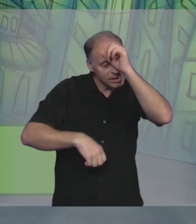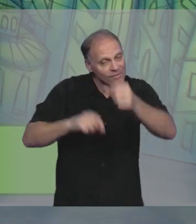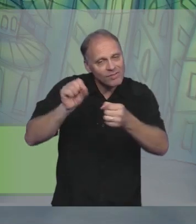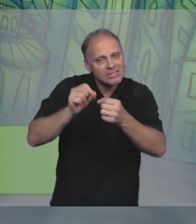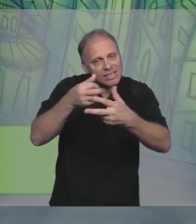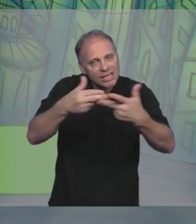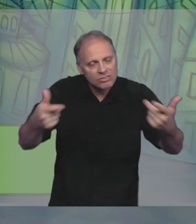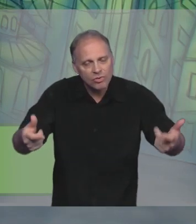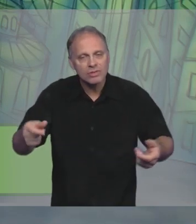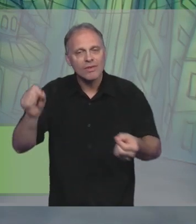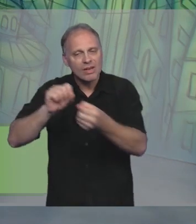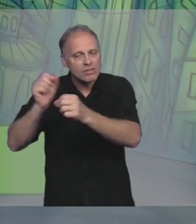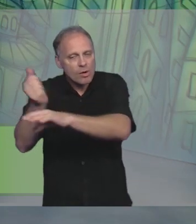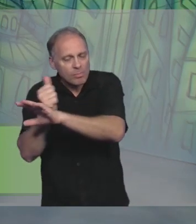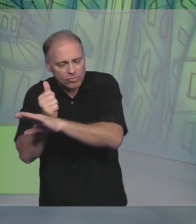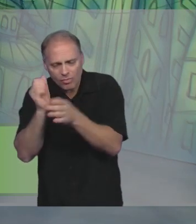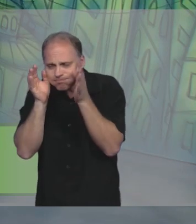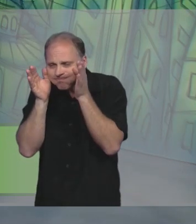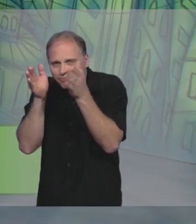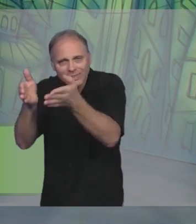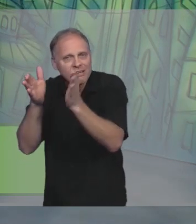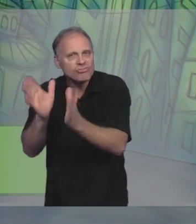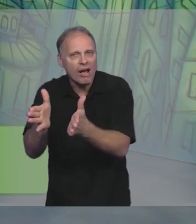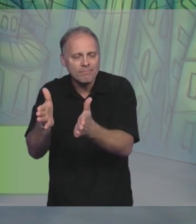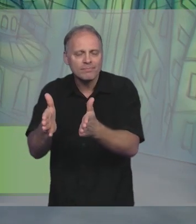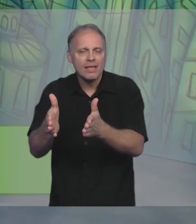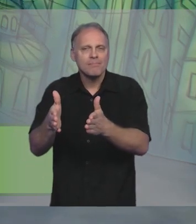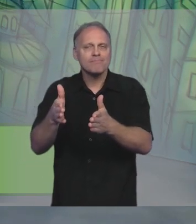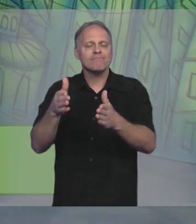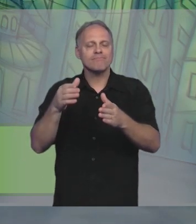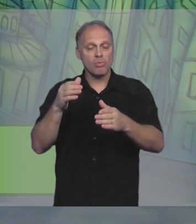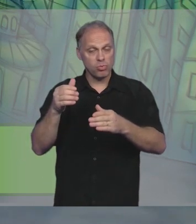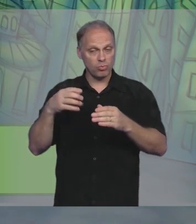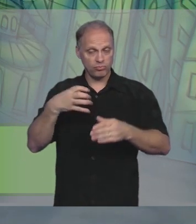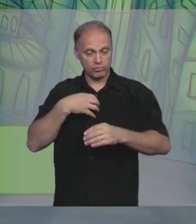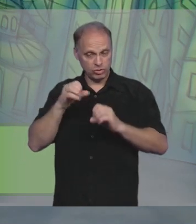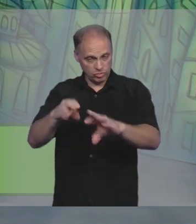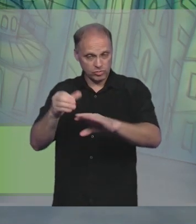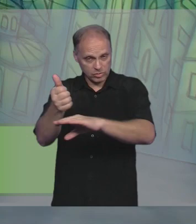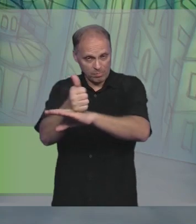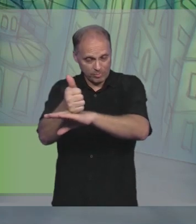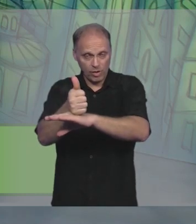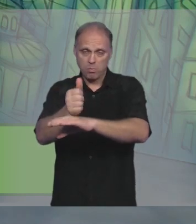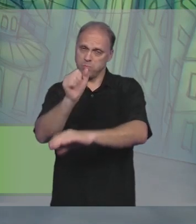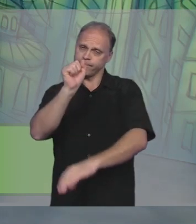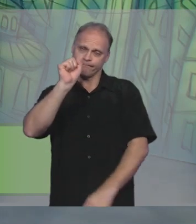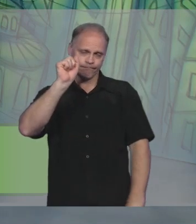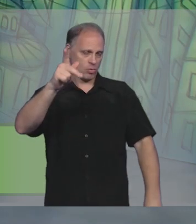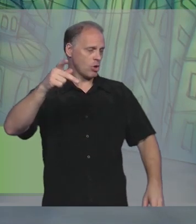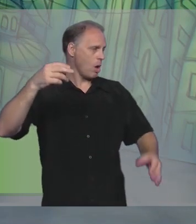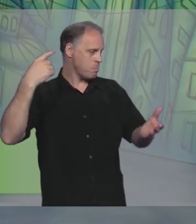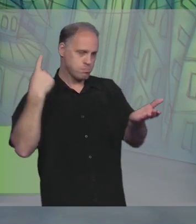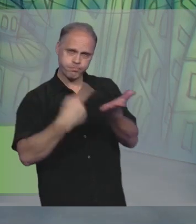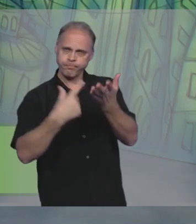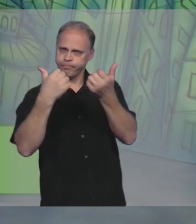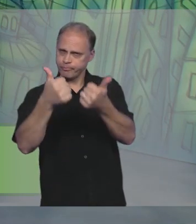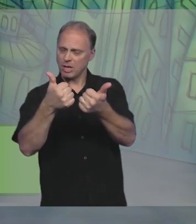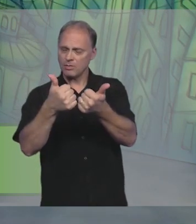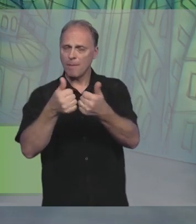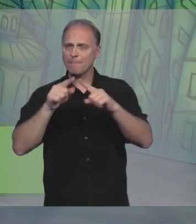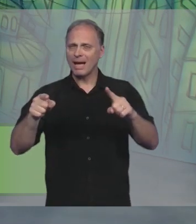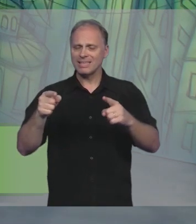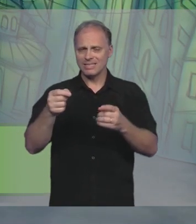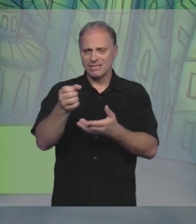exercer a profissão. Então, na educação de nível profissional, tudo bem. Agora, na